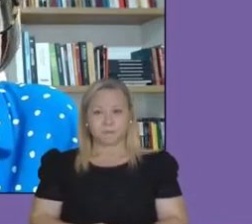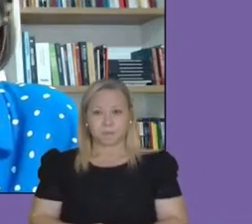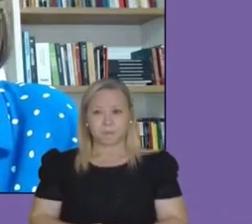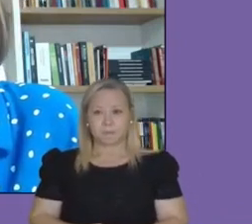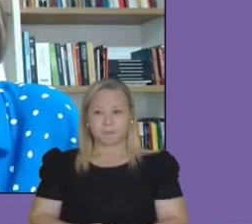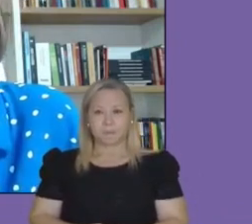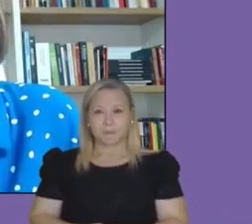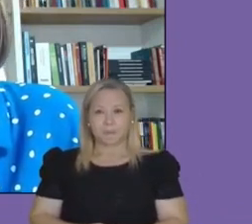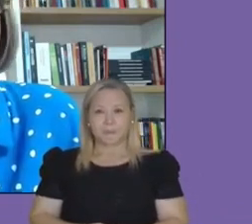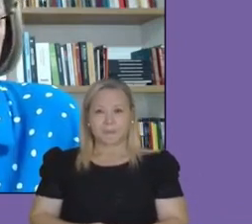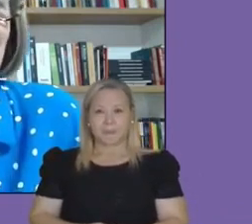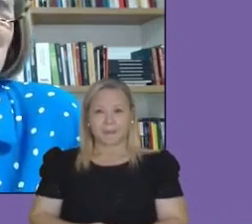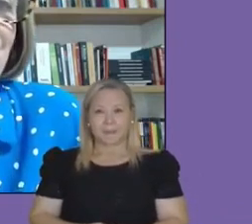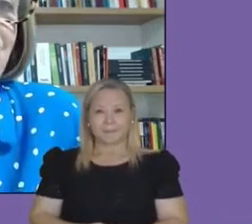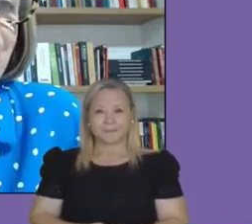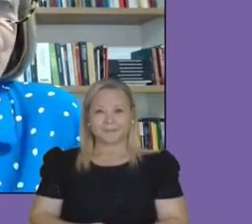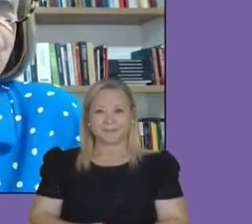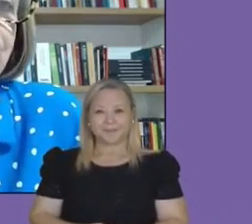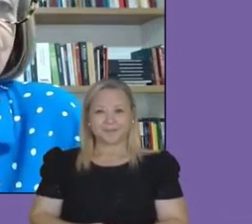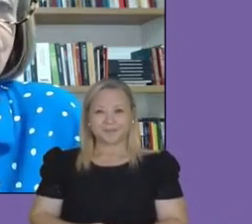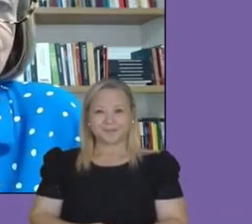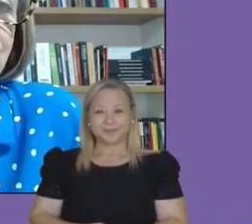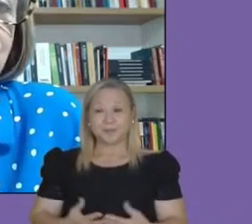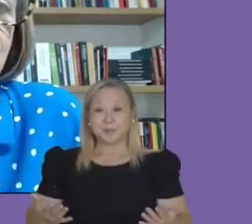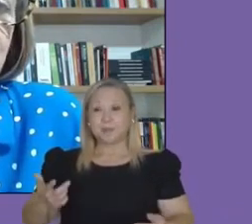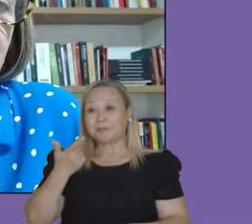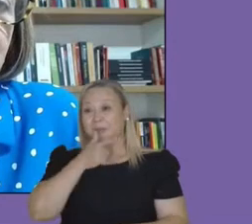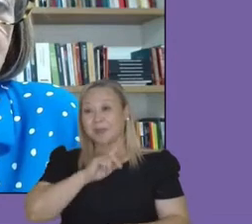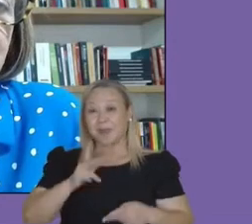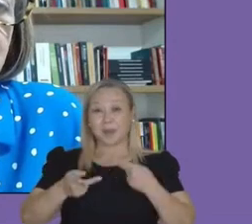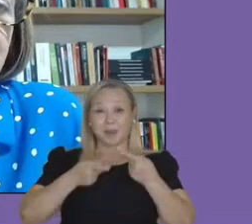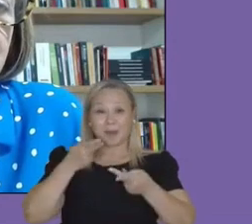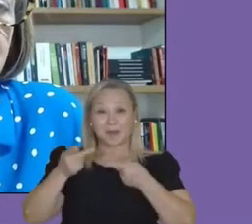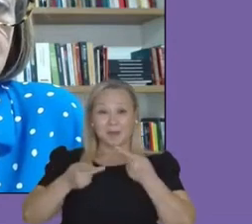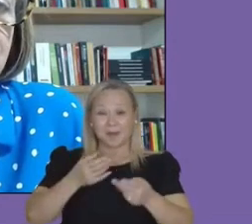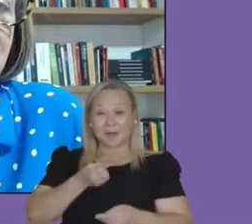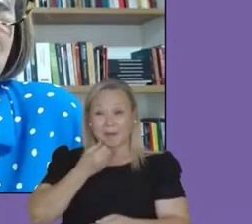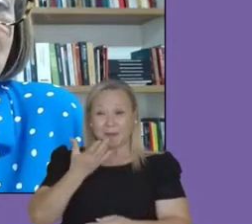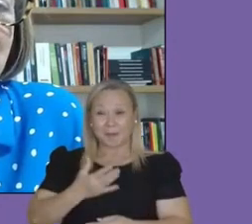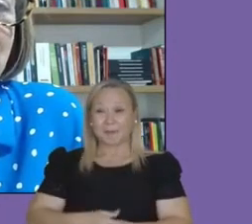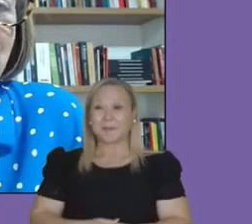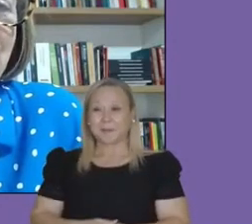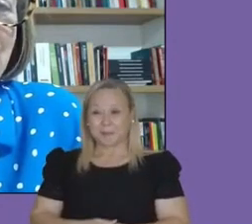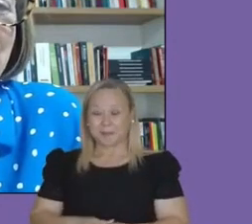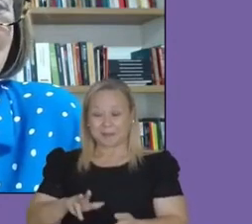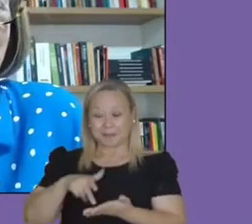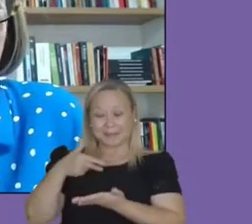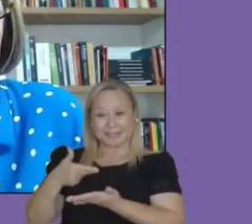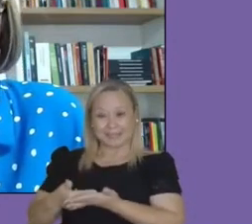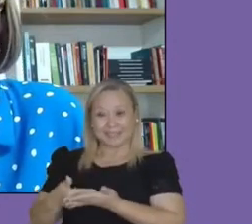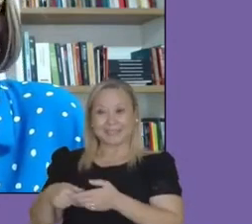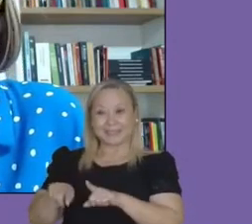Muito obrigada, Ana Rita. Consegui falar no tempo.